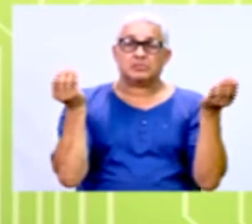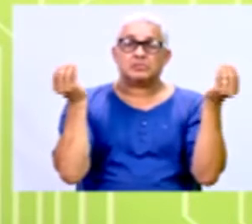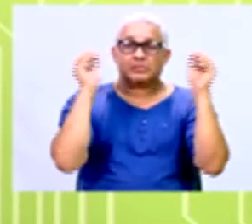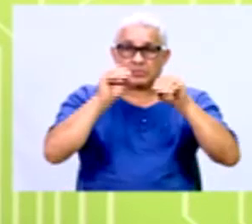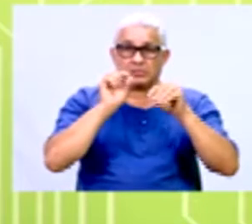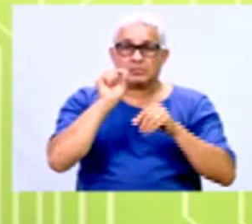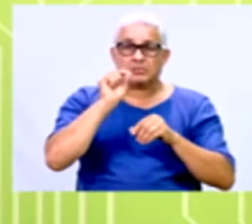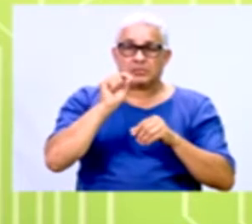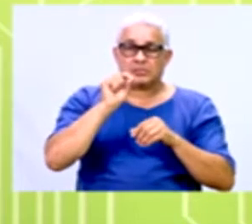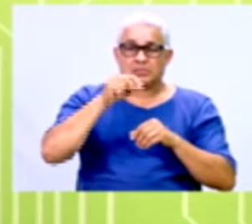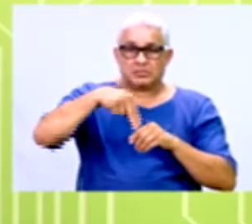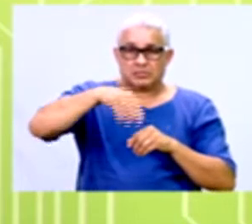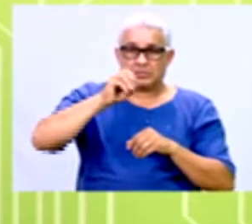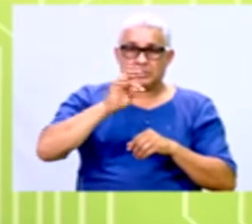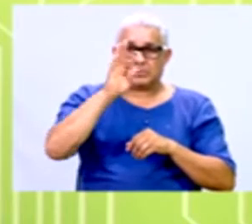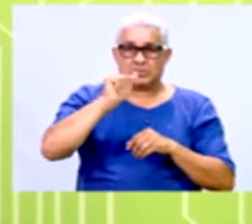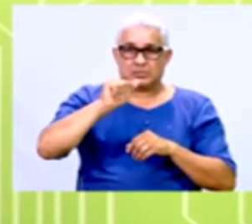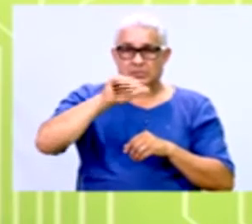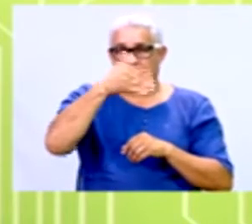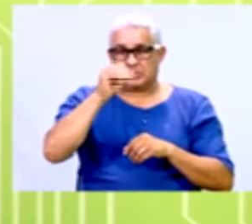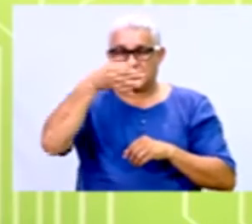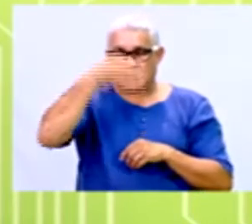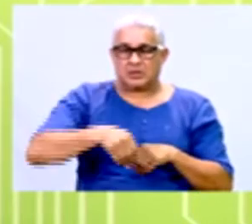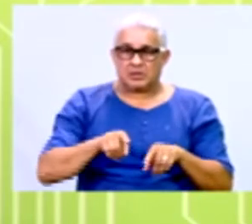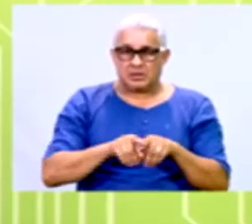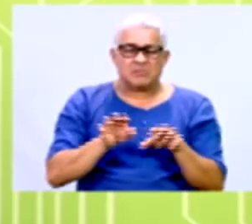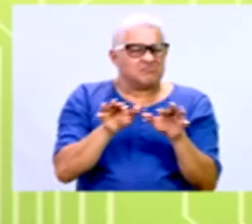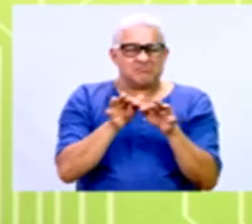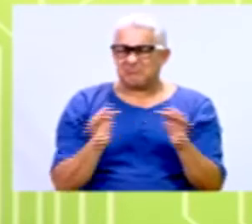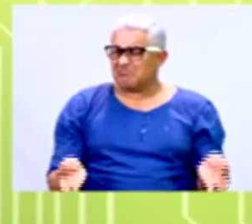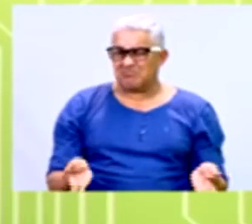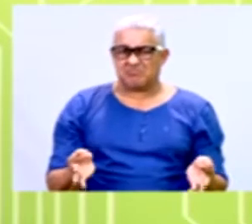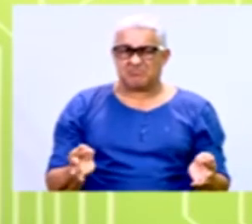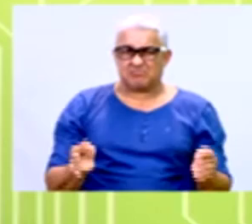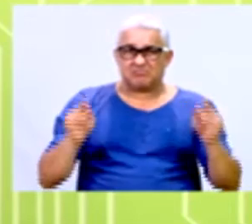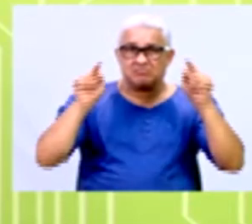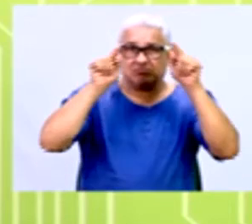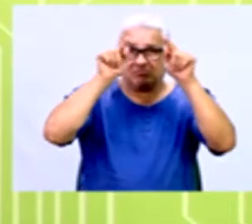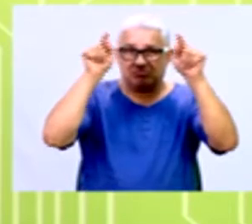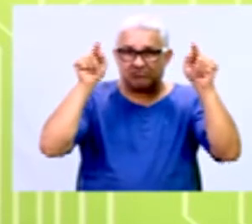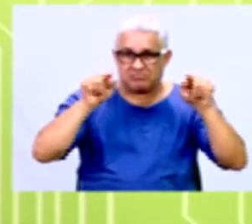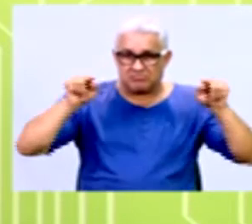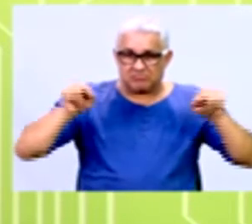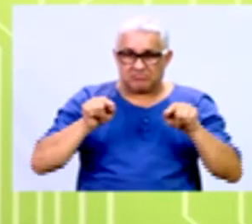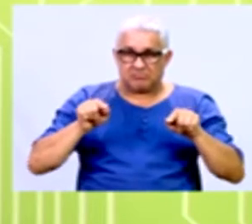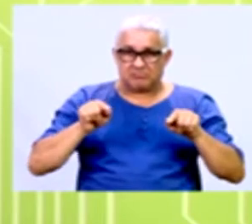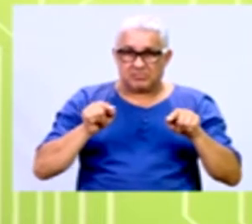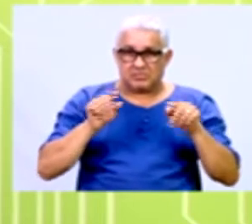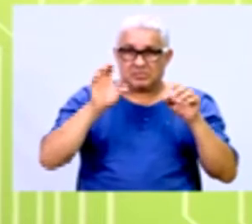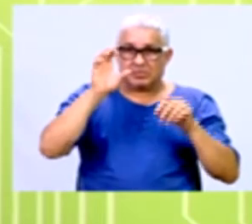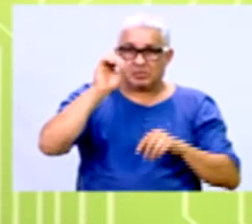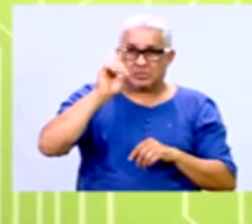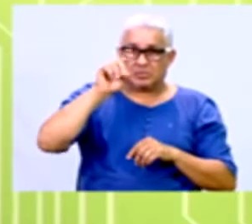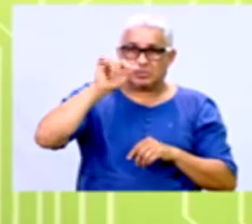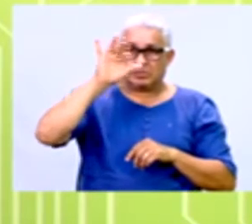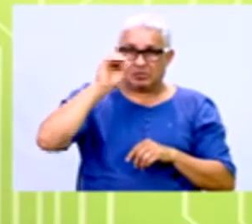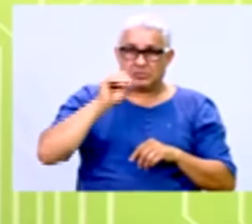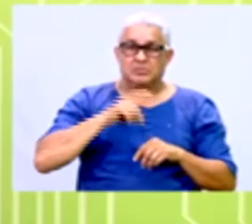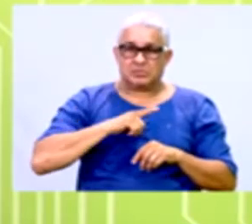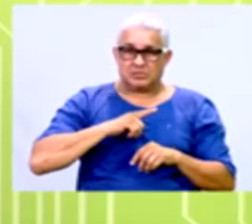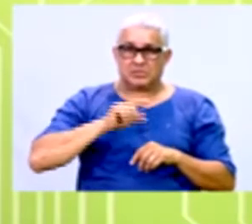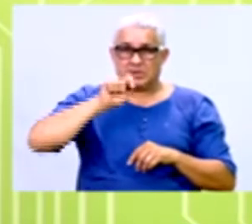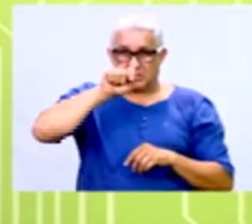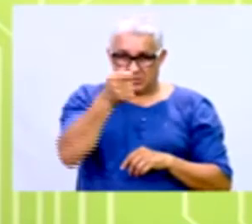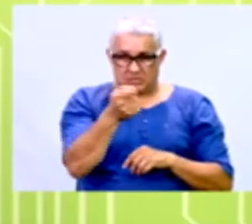anotação certa, né? Então ele é bem simplificado, né? Entre chaves nós temos o código, a chave, né,